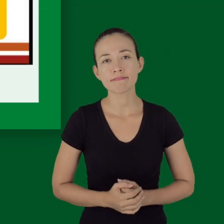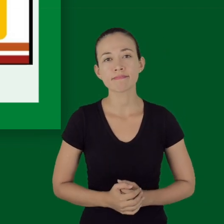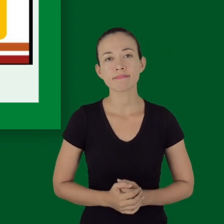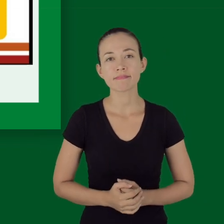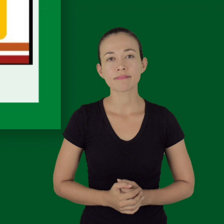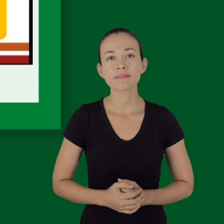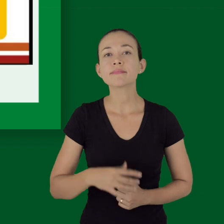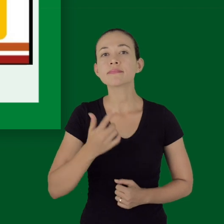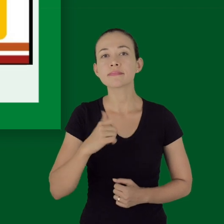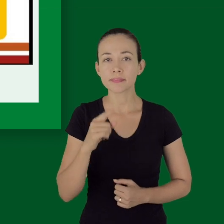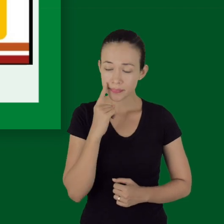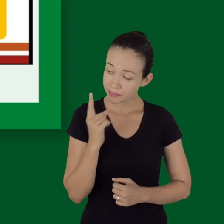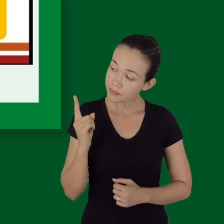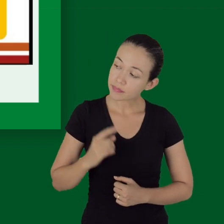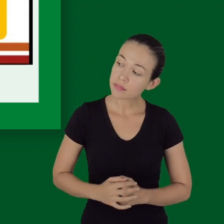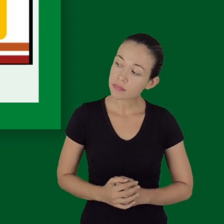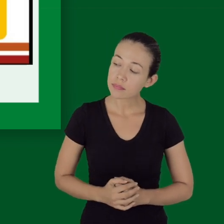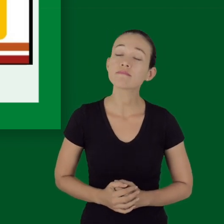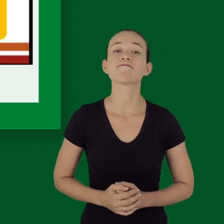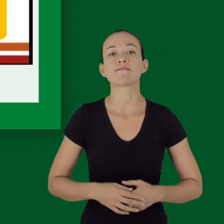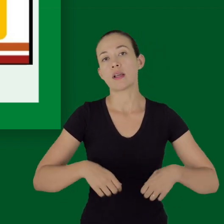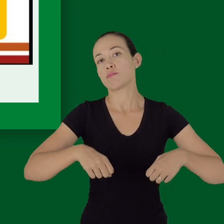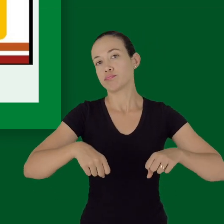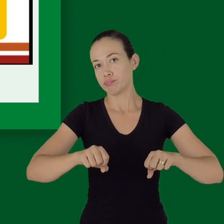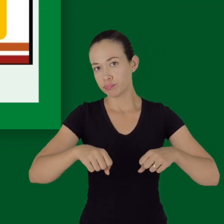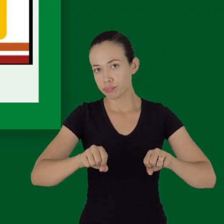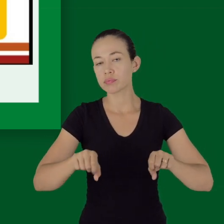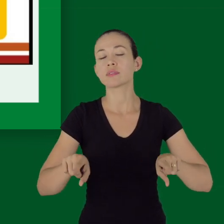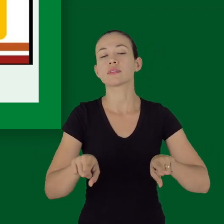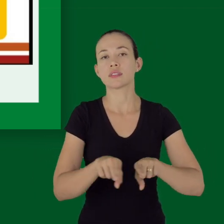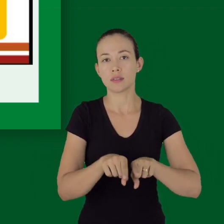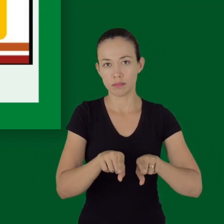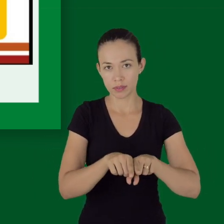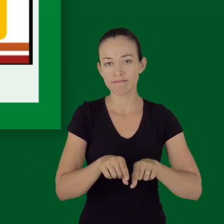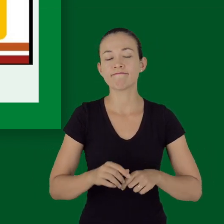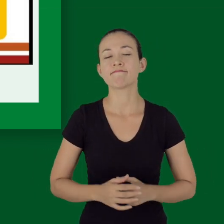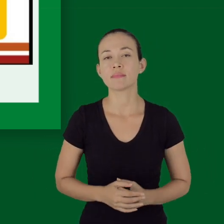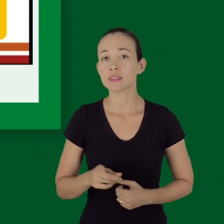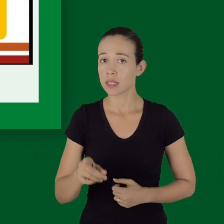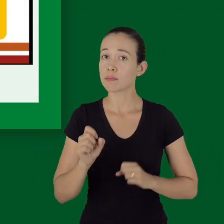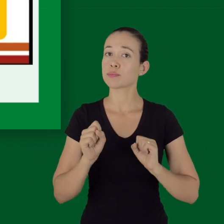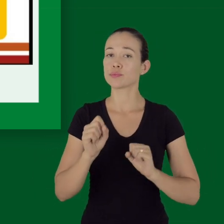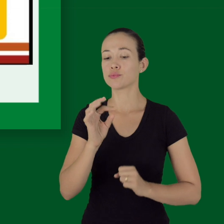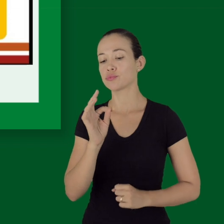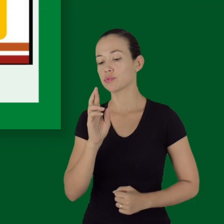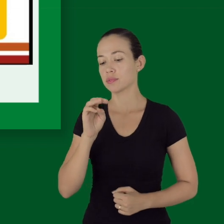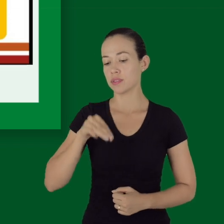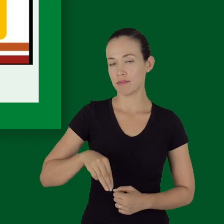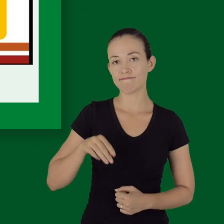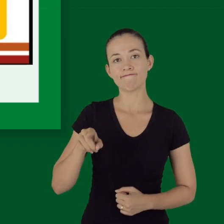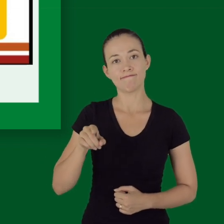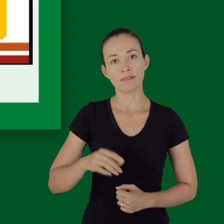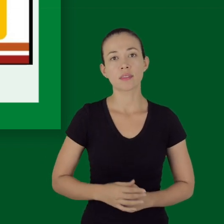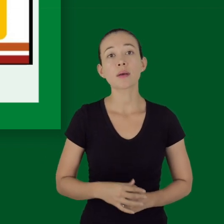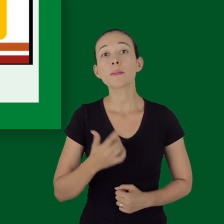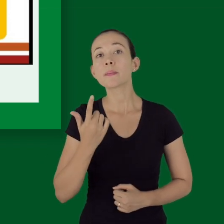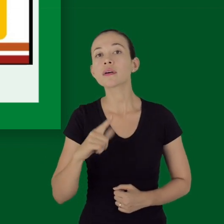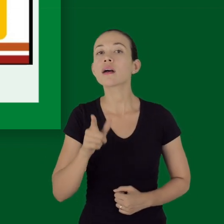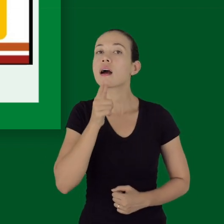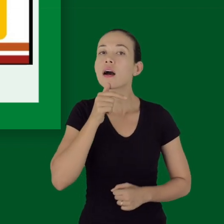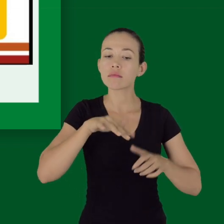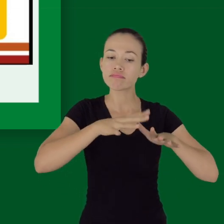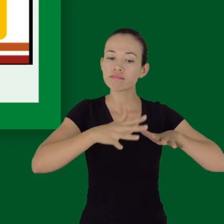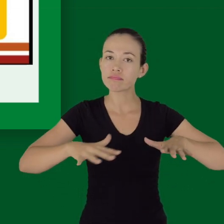processos de traumatismo raquimedular, e os acidentes aquáticos, não só o mergulho em águas rasas, mas surf,